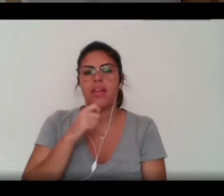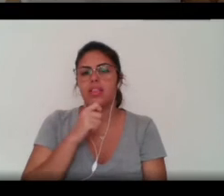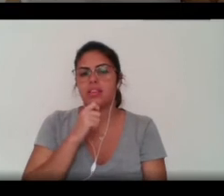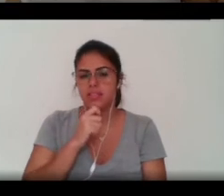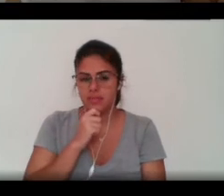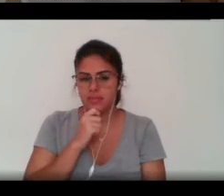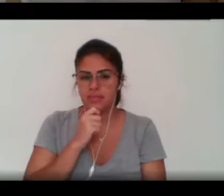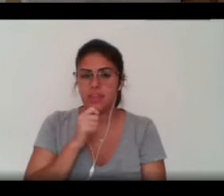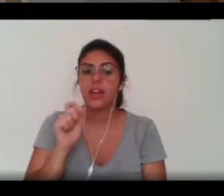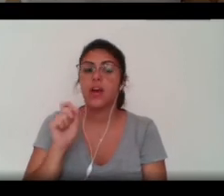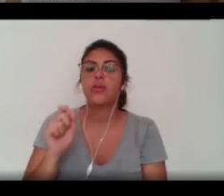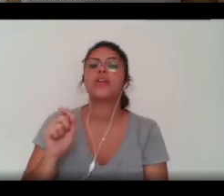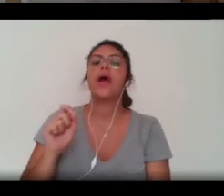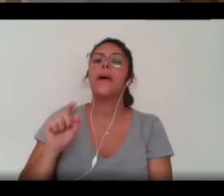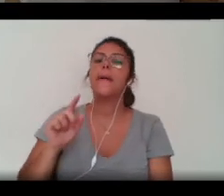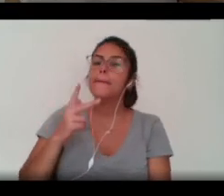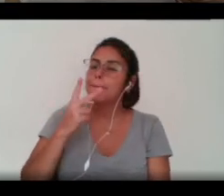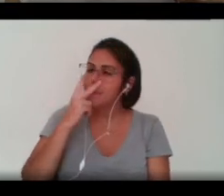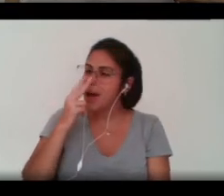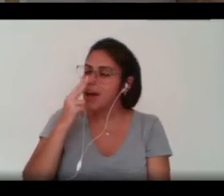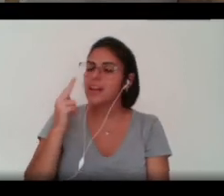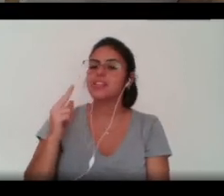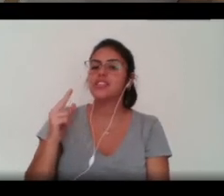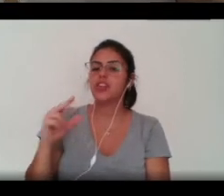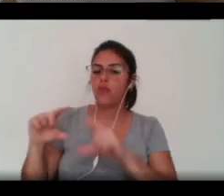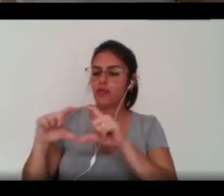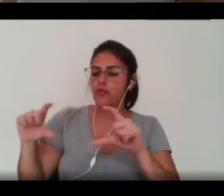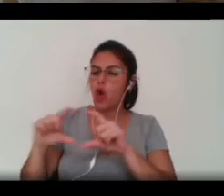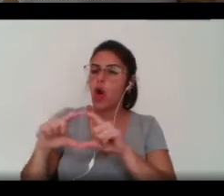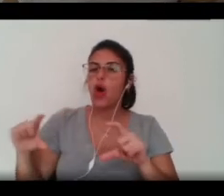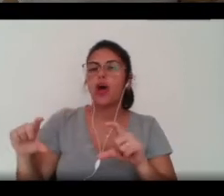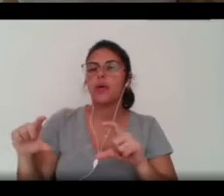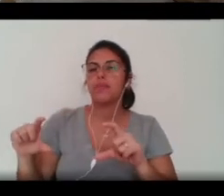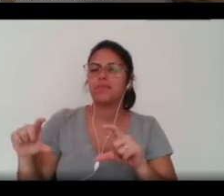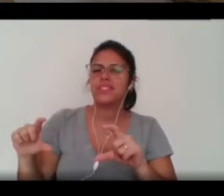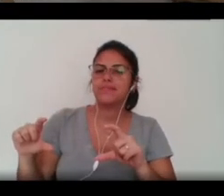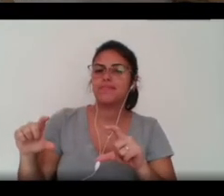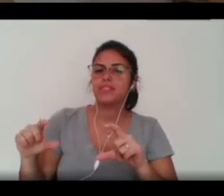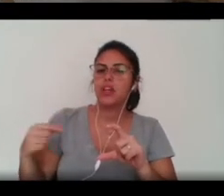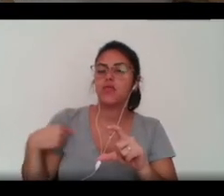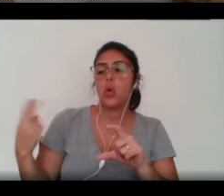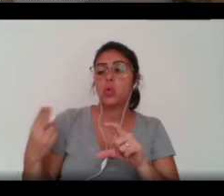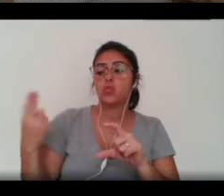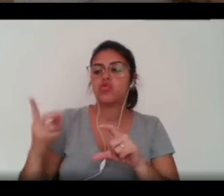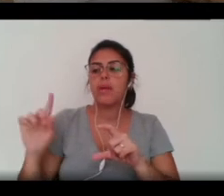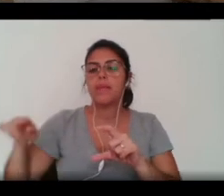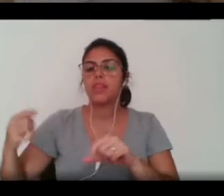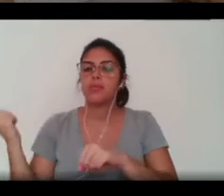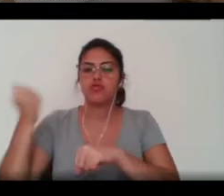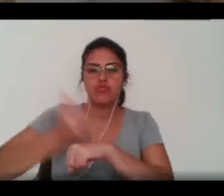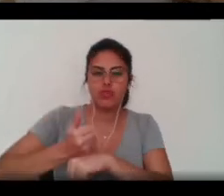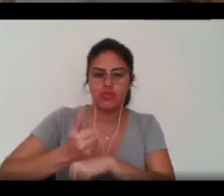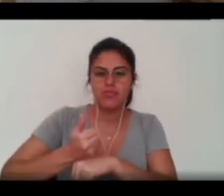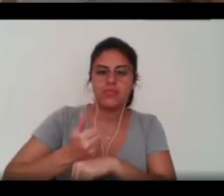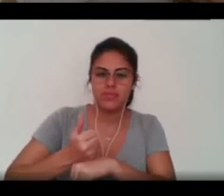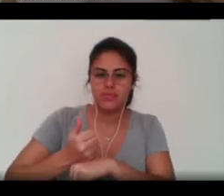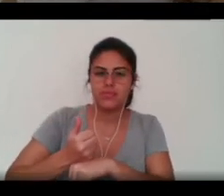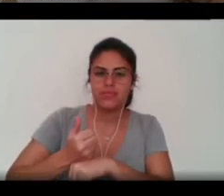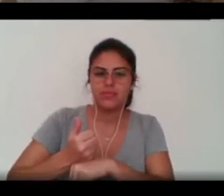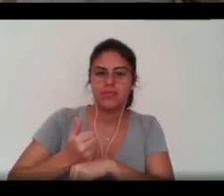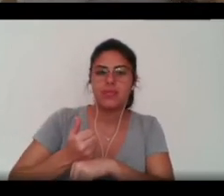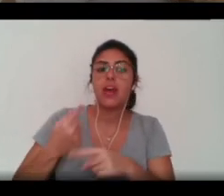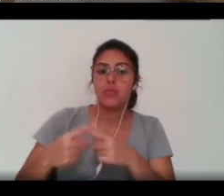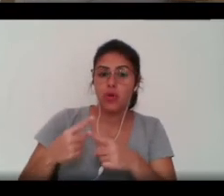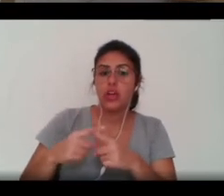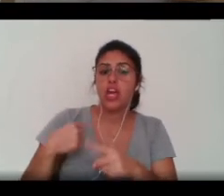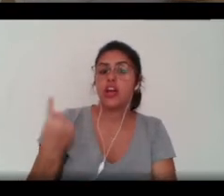genérica para V de t. A gente já foi substituindo os números, né? E achou V de 2 segundos. E